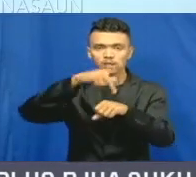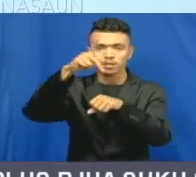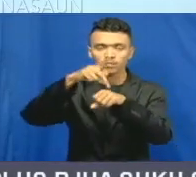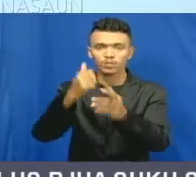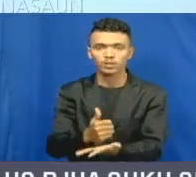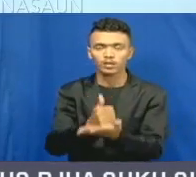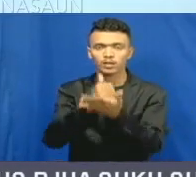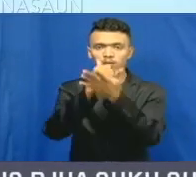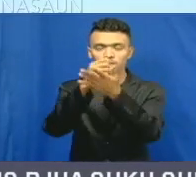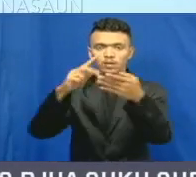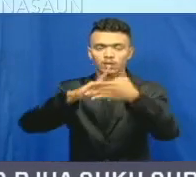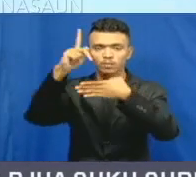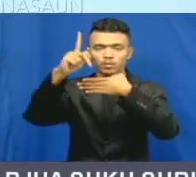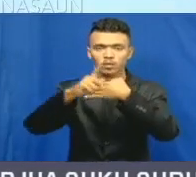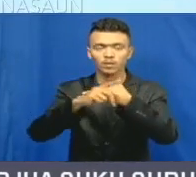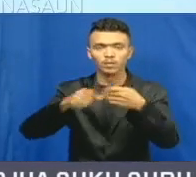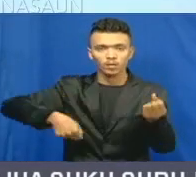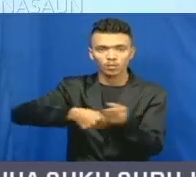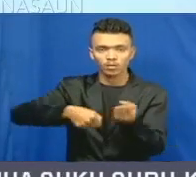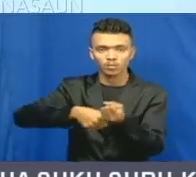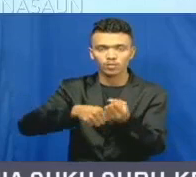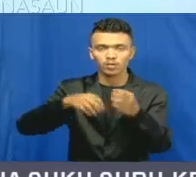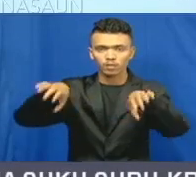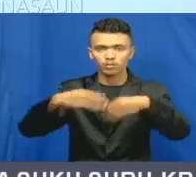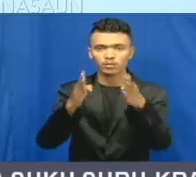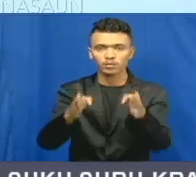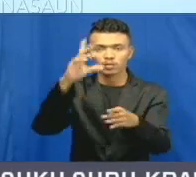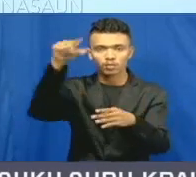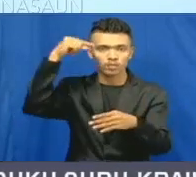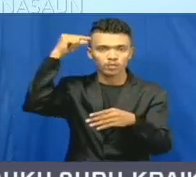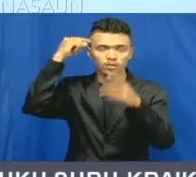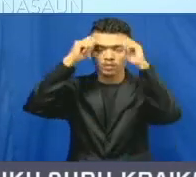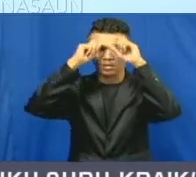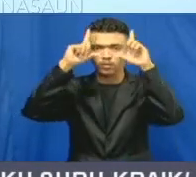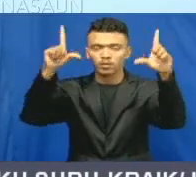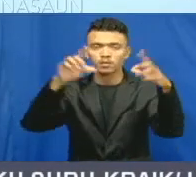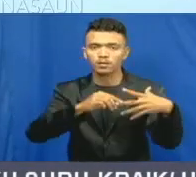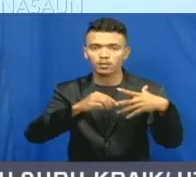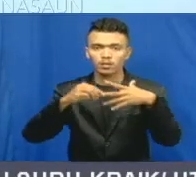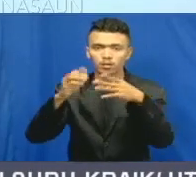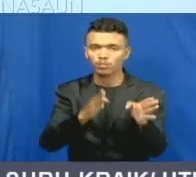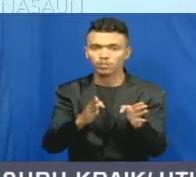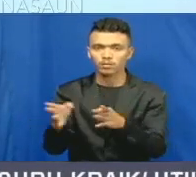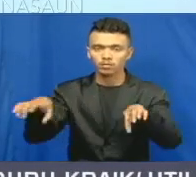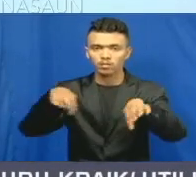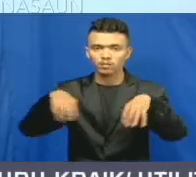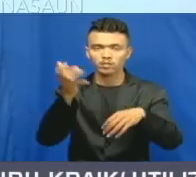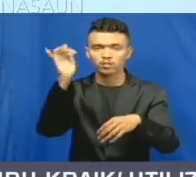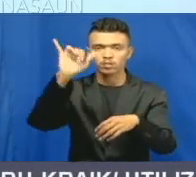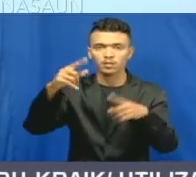azura kria programa, hodi suporta funcionario governo Timor-Leste nian, liu-liu preparação serviço sira